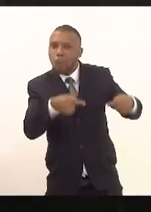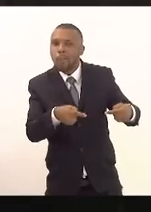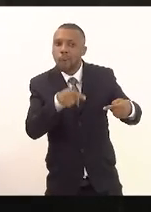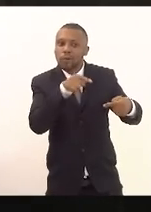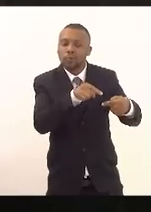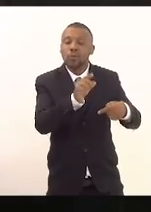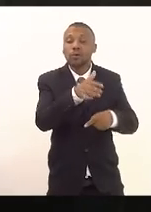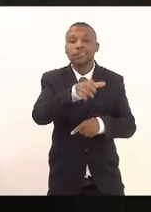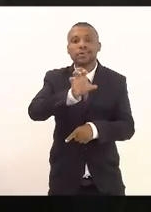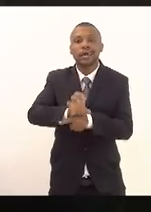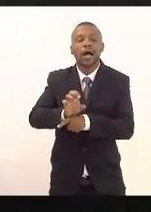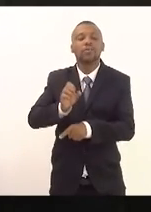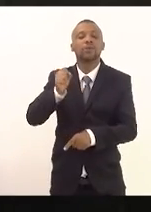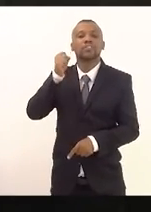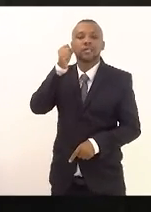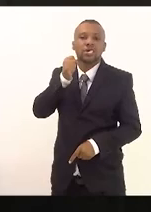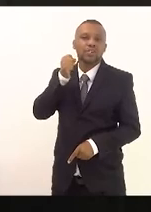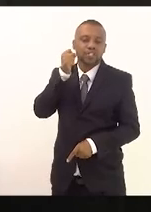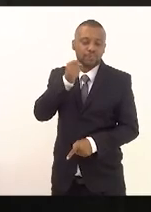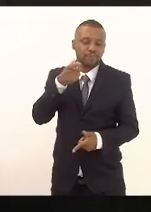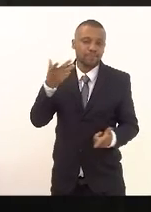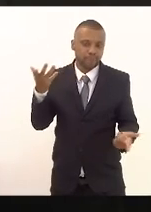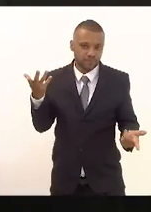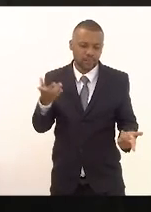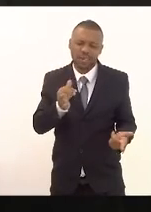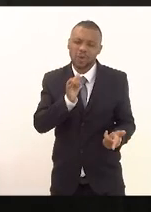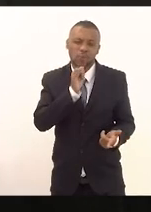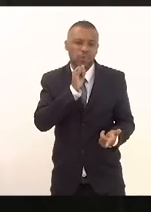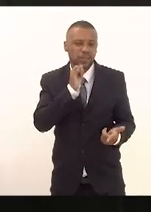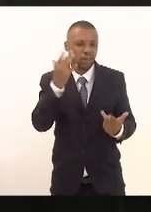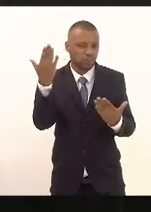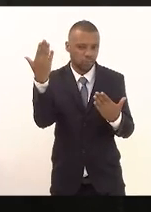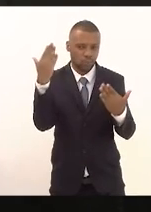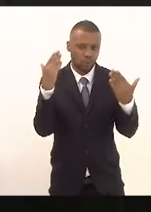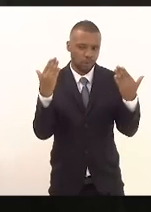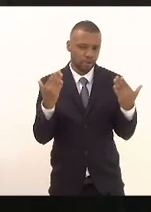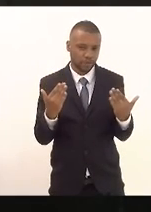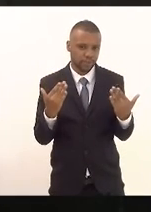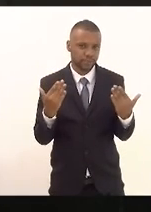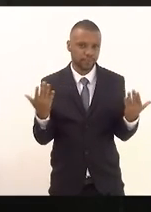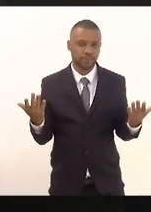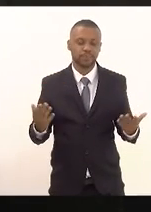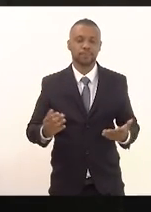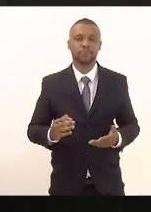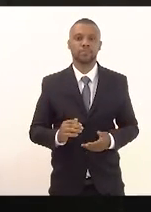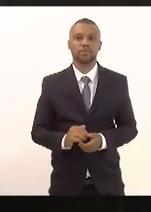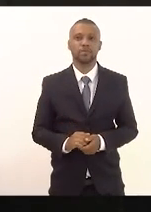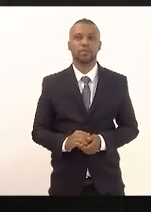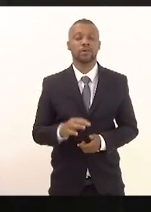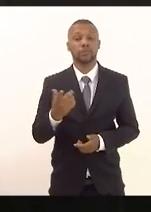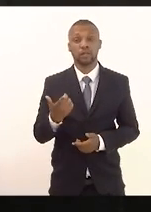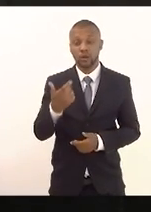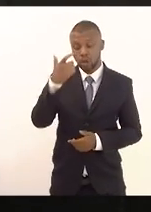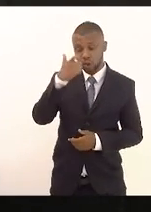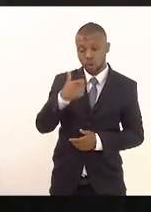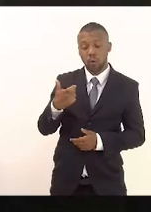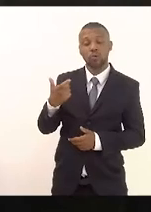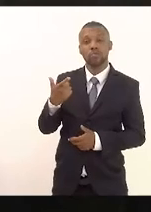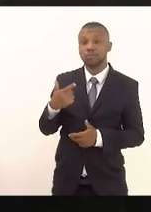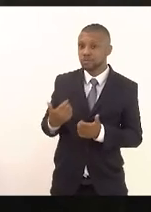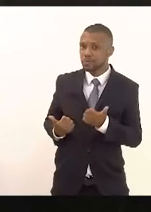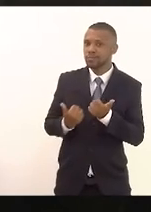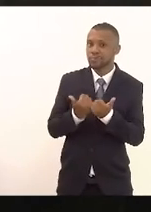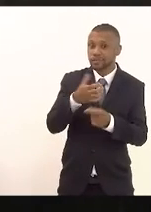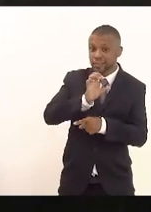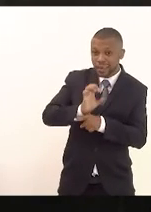nesse caso eu sou o estado de Sergipe